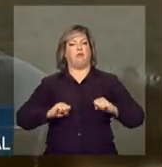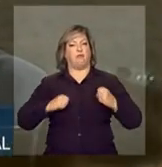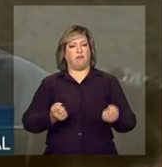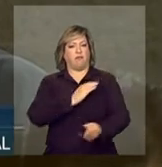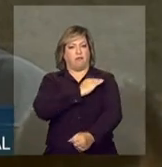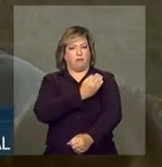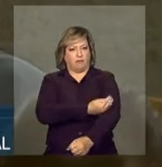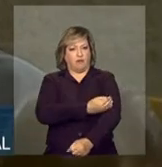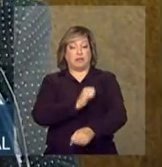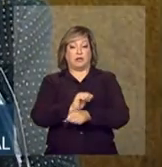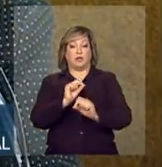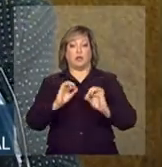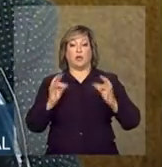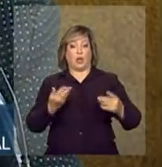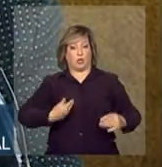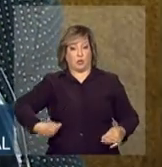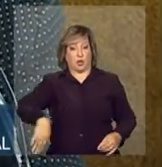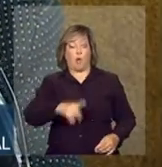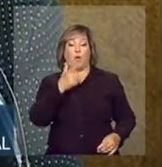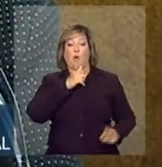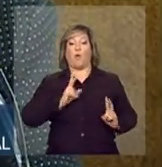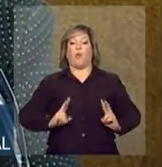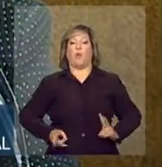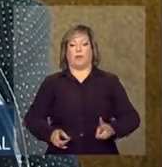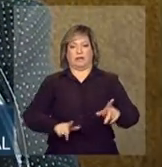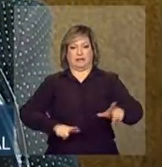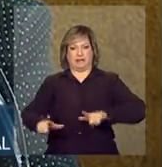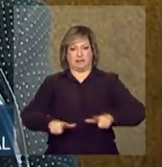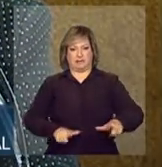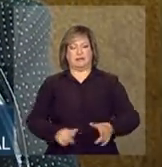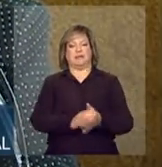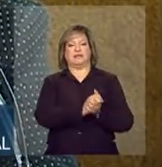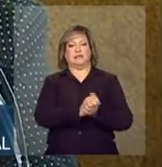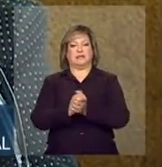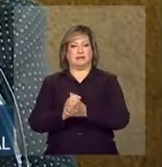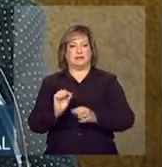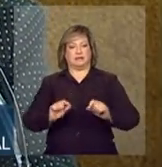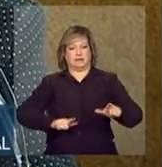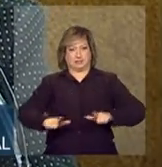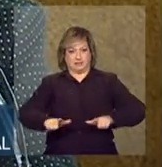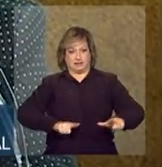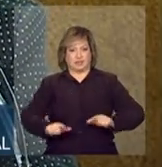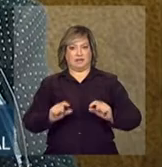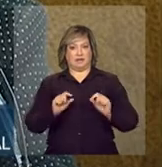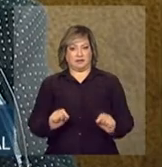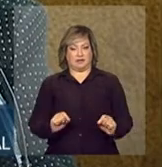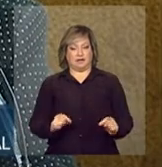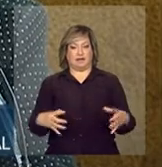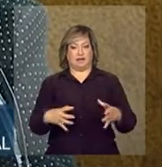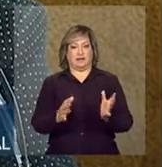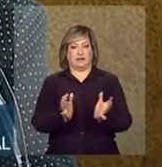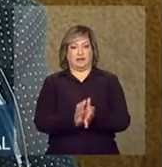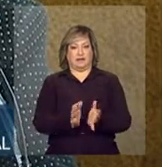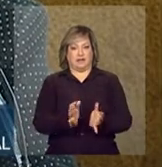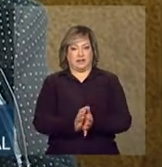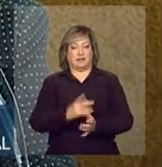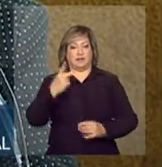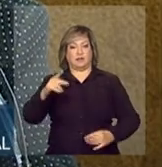expectativa de todos nós, de continuar trabalhando. Saudar os representantes do governo da República Árabe do Egito